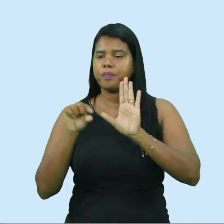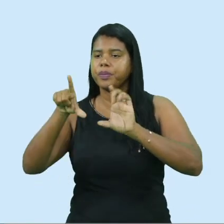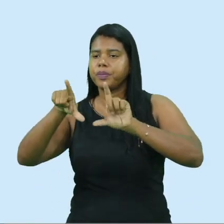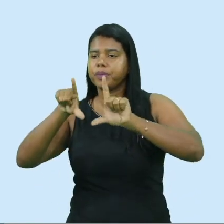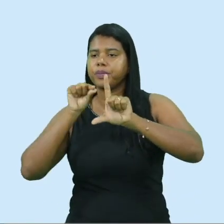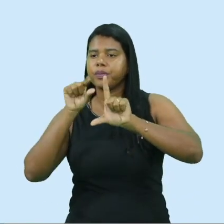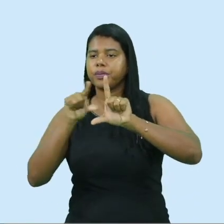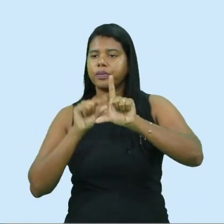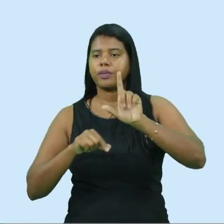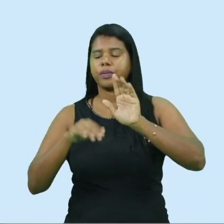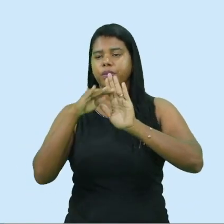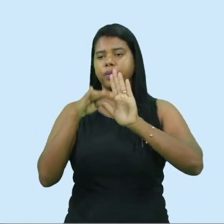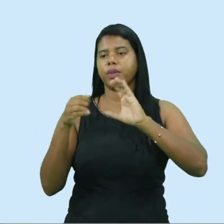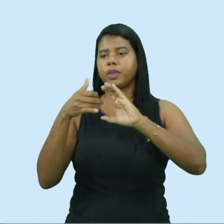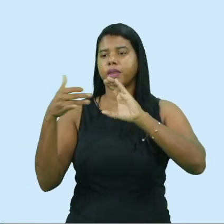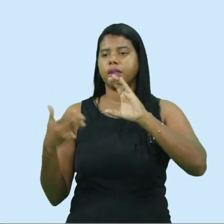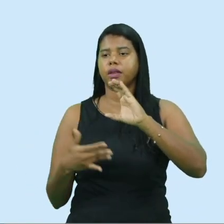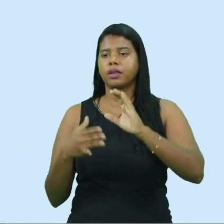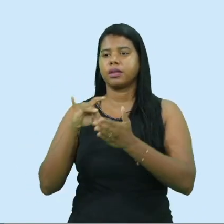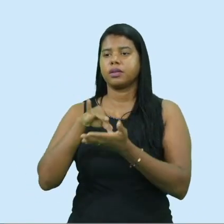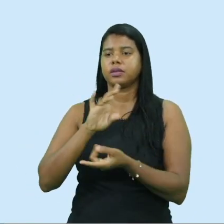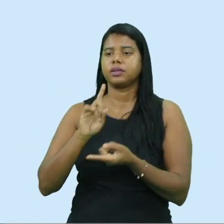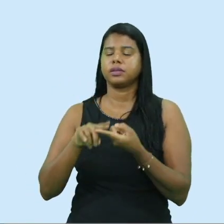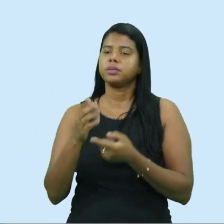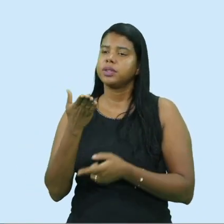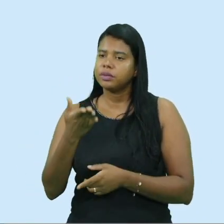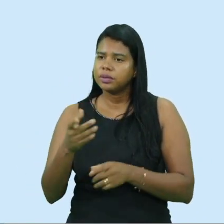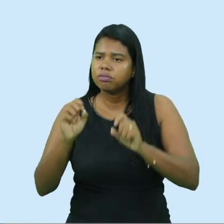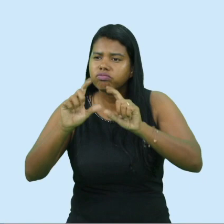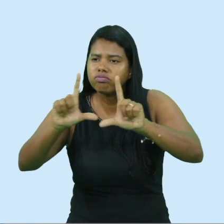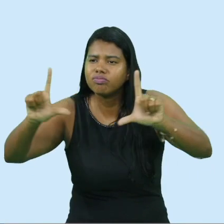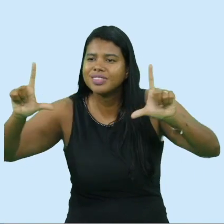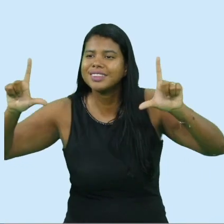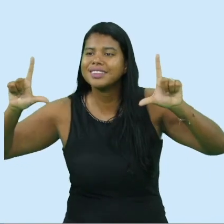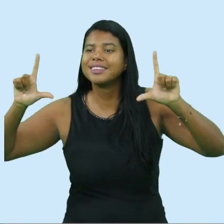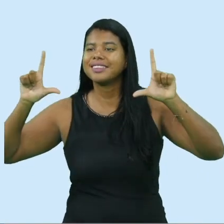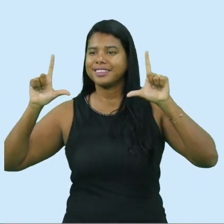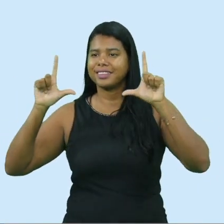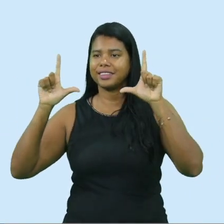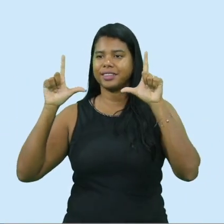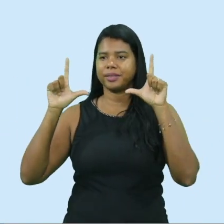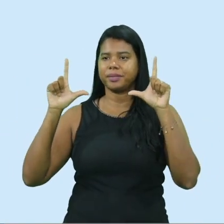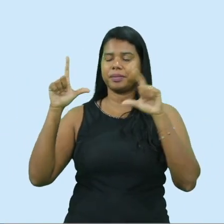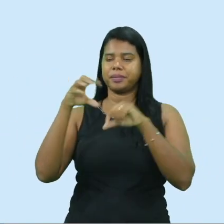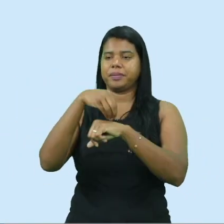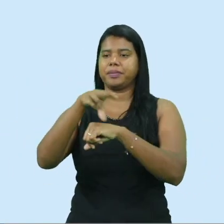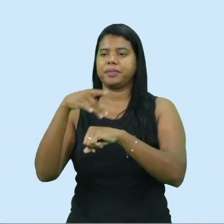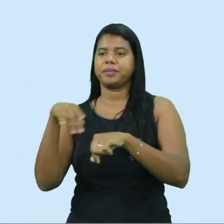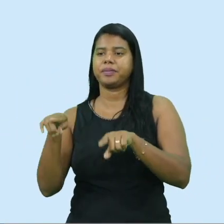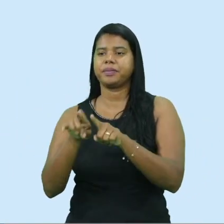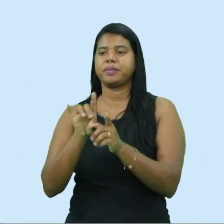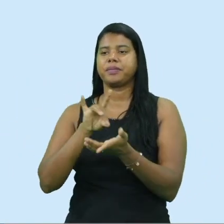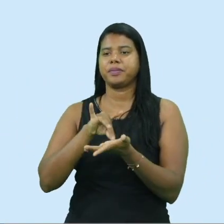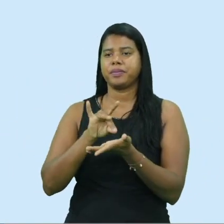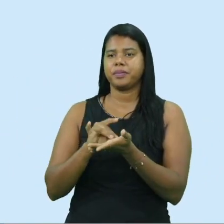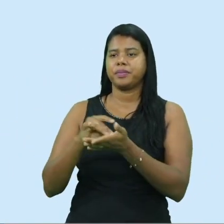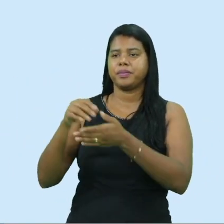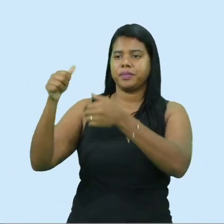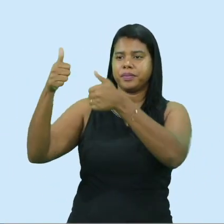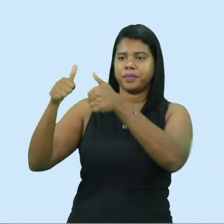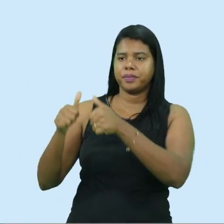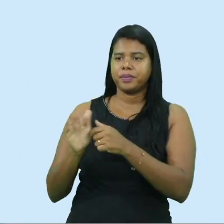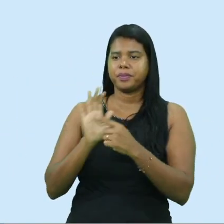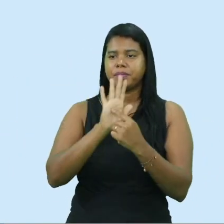determinados caracteres. Além disso, você pode ampliar ou compactar um parágrafo inteiro para ajustá-lo e deixá-lo com a